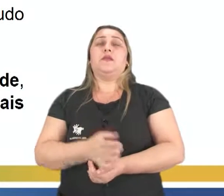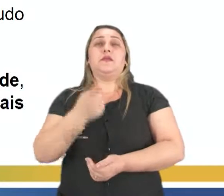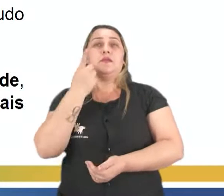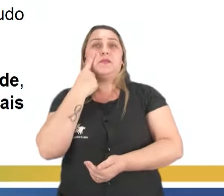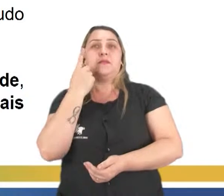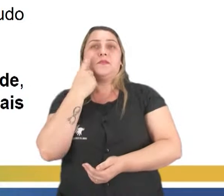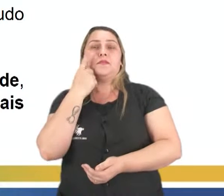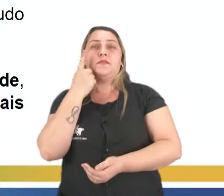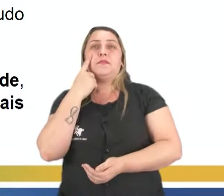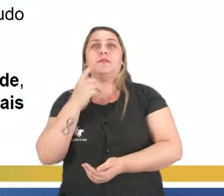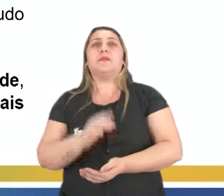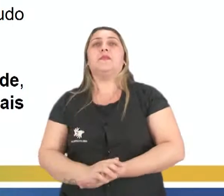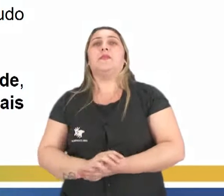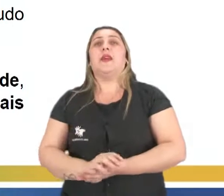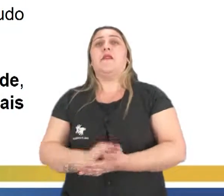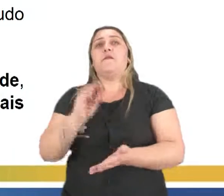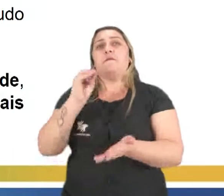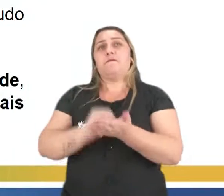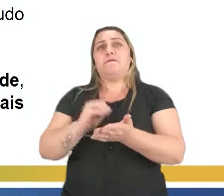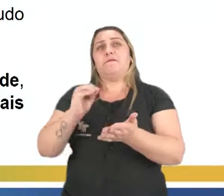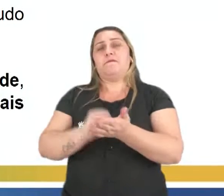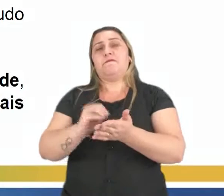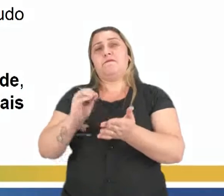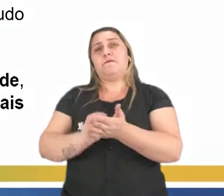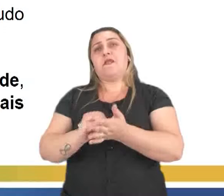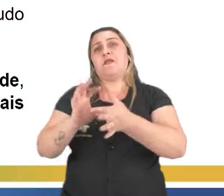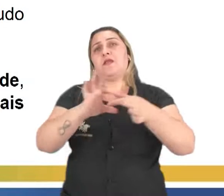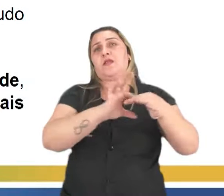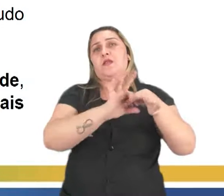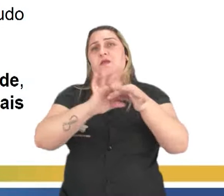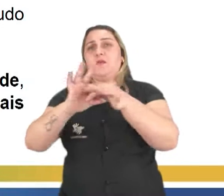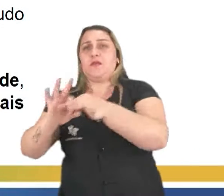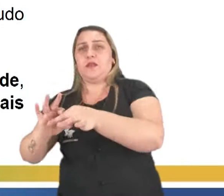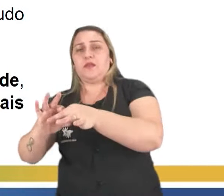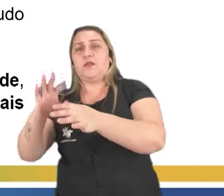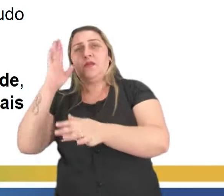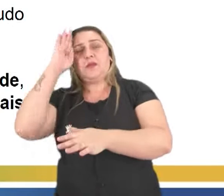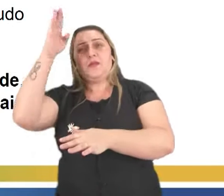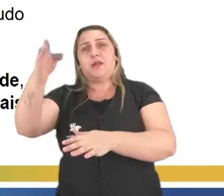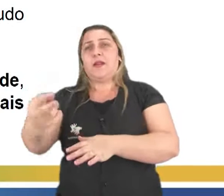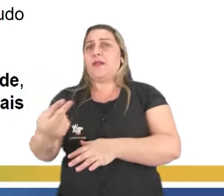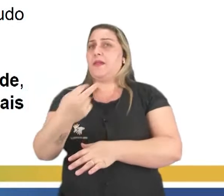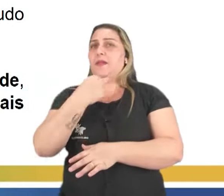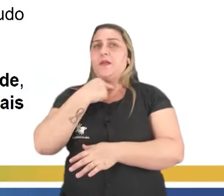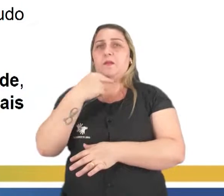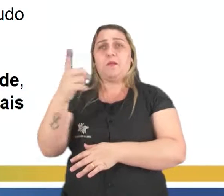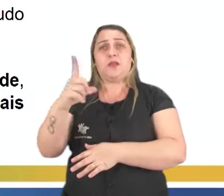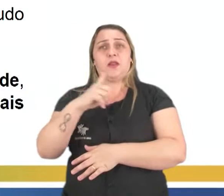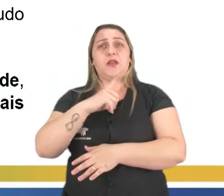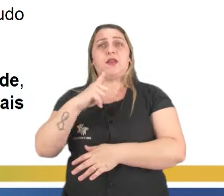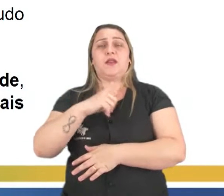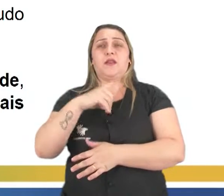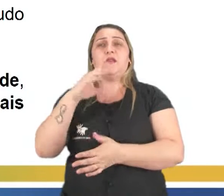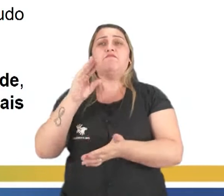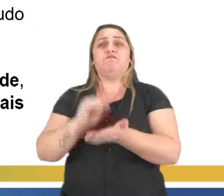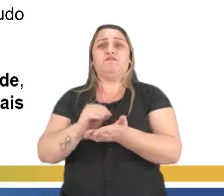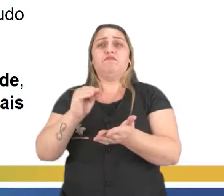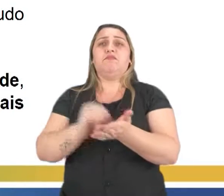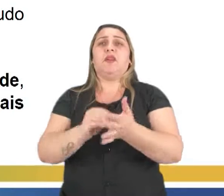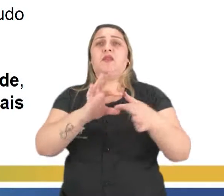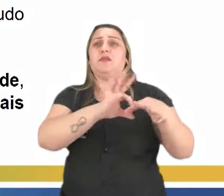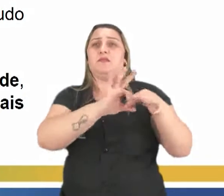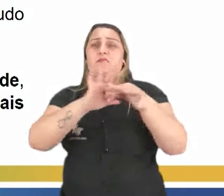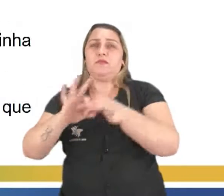alguma coisa? A incoerência das informações. Então, esse é o primeiro princípio que seu texto não pode ter, incoerências,